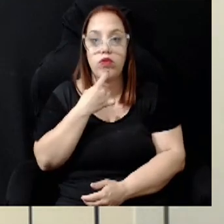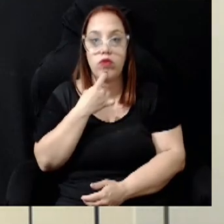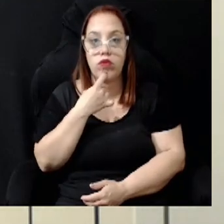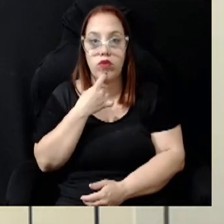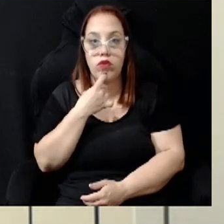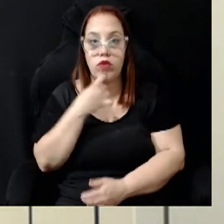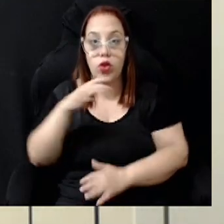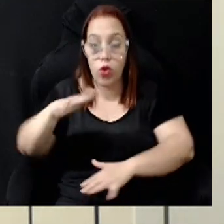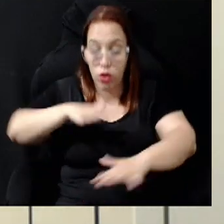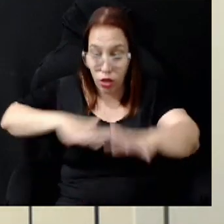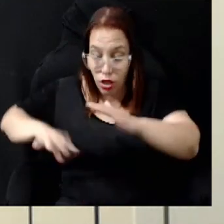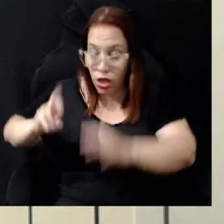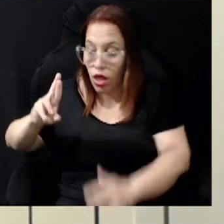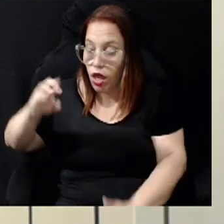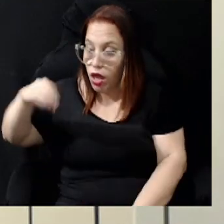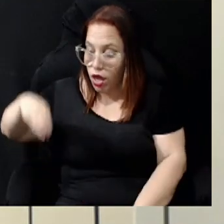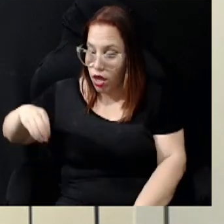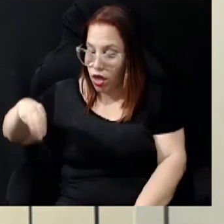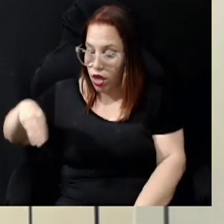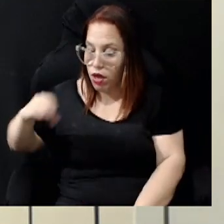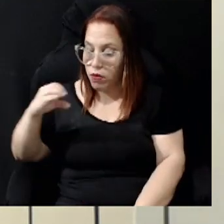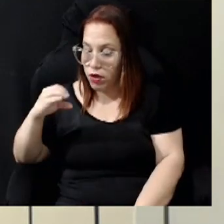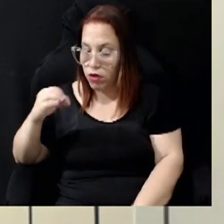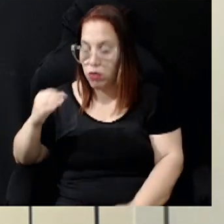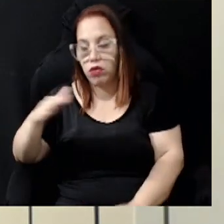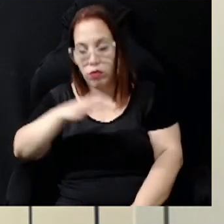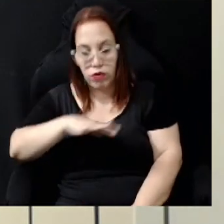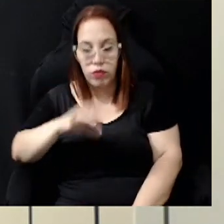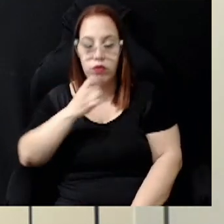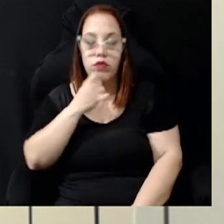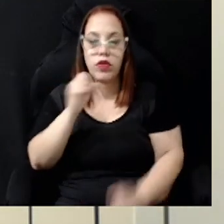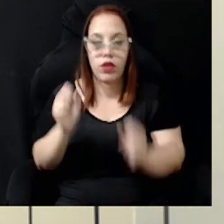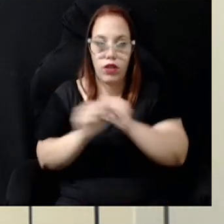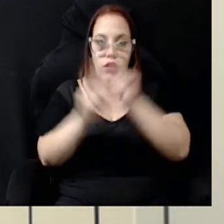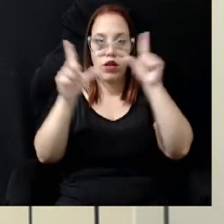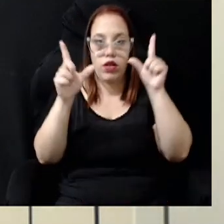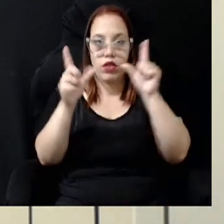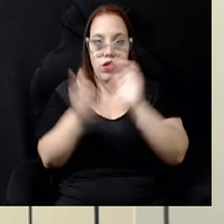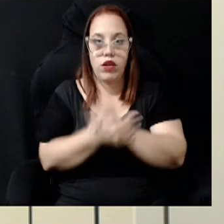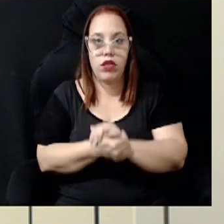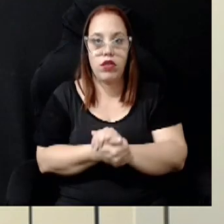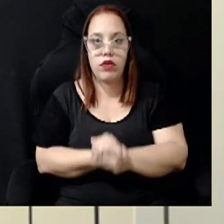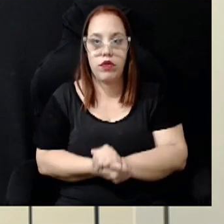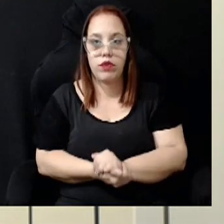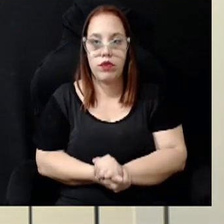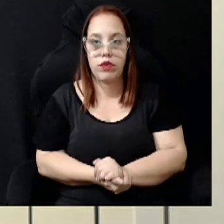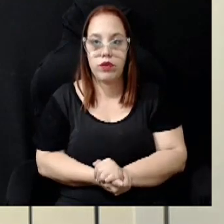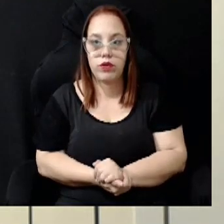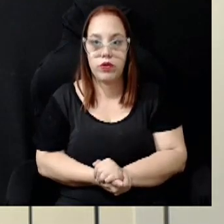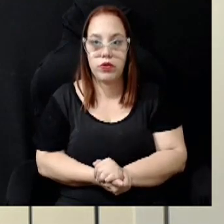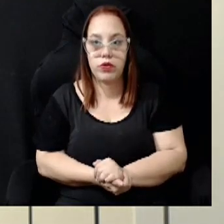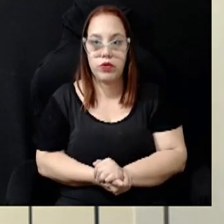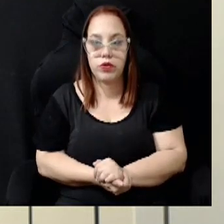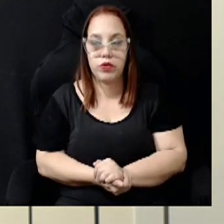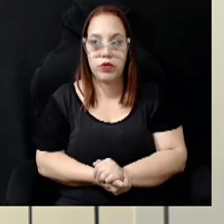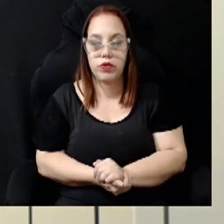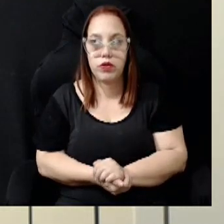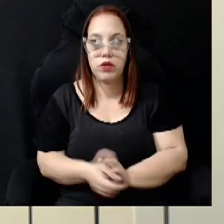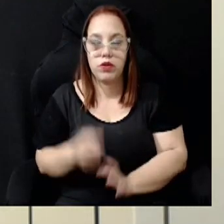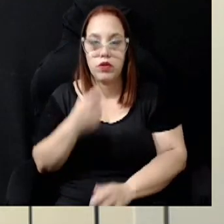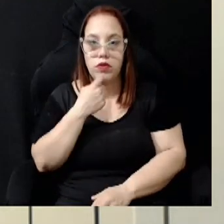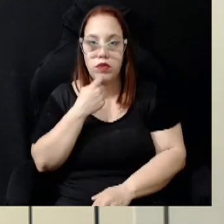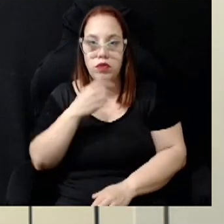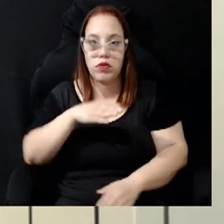região metropolitana da nossa cidade e, claro, também nós vamos abordando aqui as cidades conforme